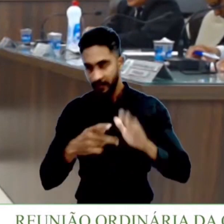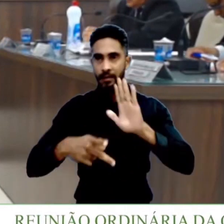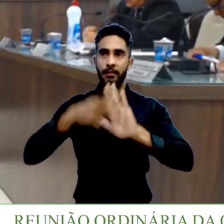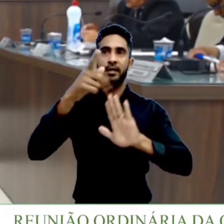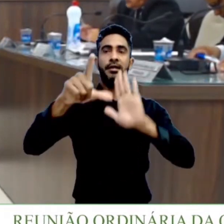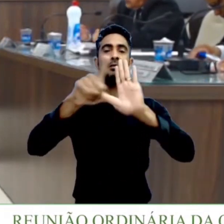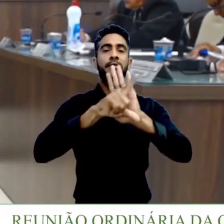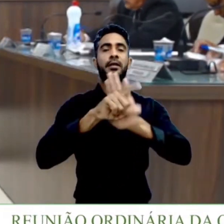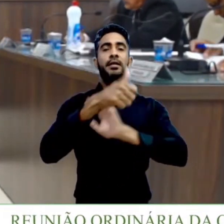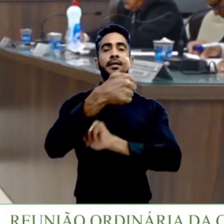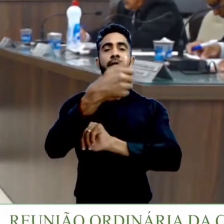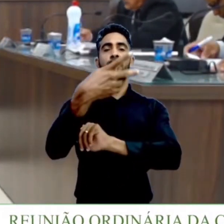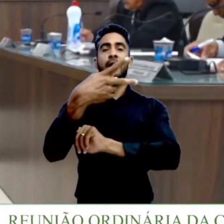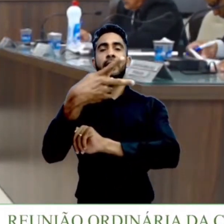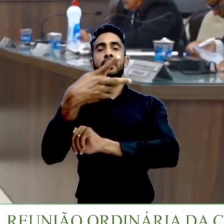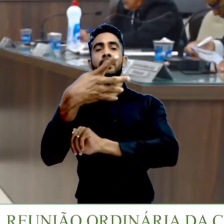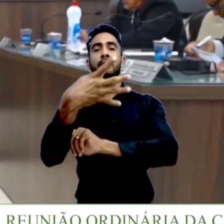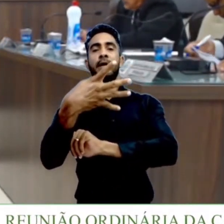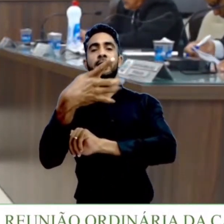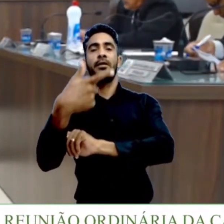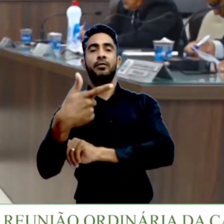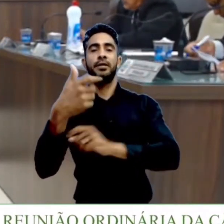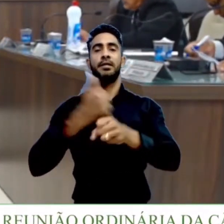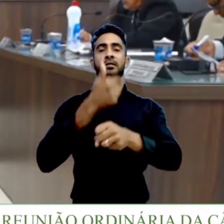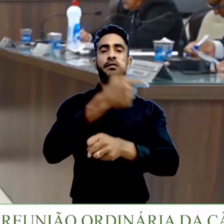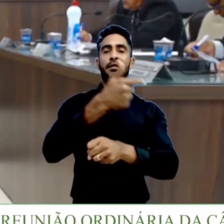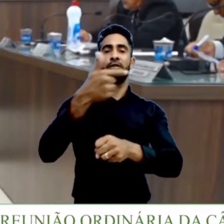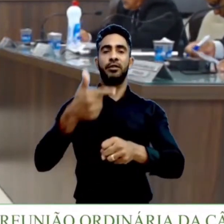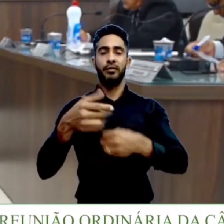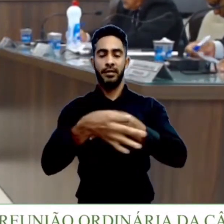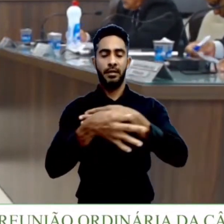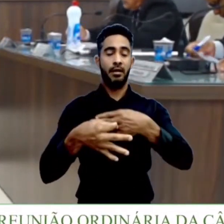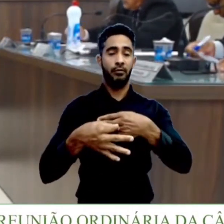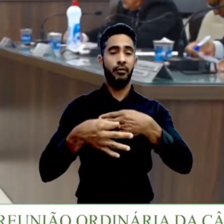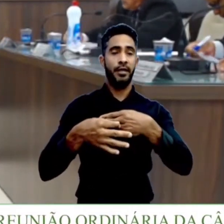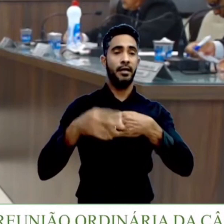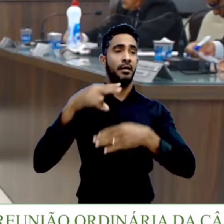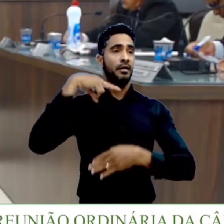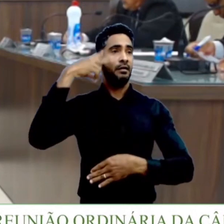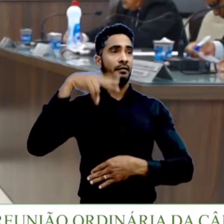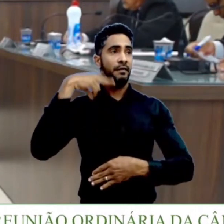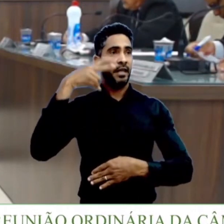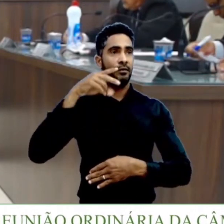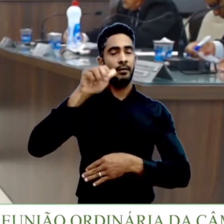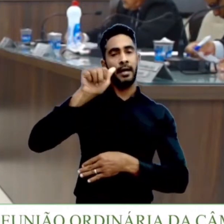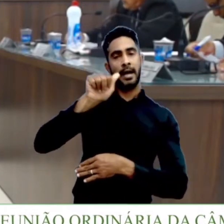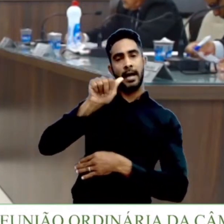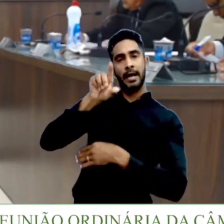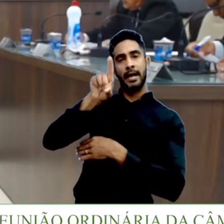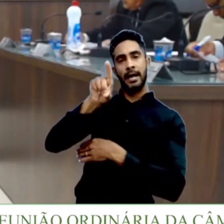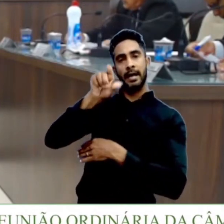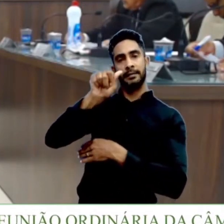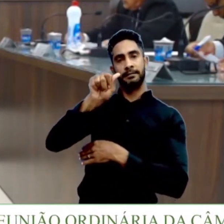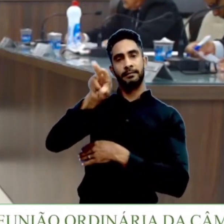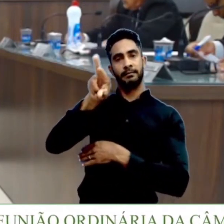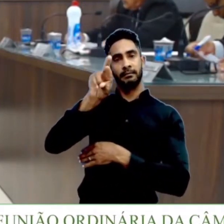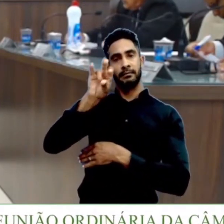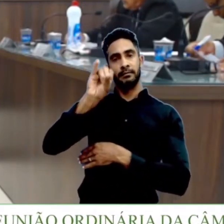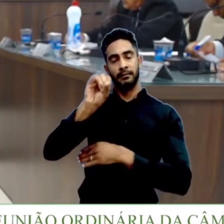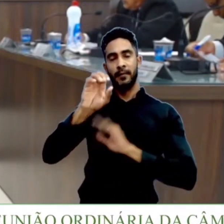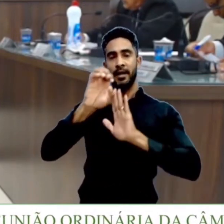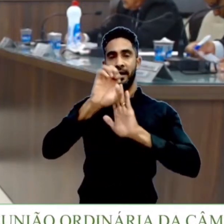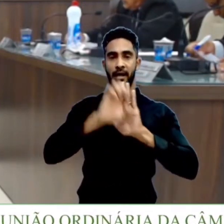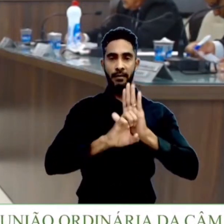Projeto de lei número 142.2022, autoria vereador Adauri Soares Cordeiro,